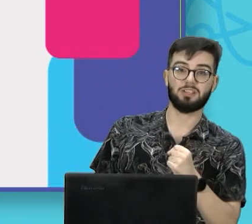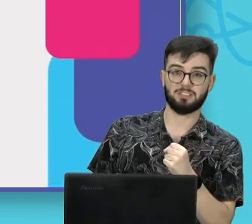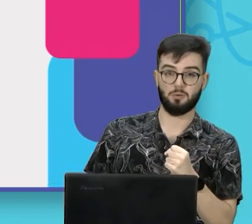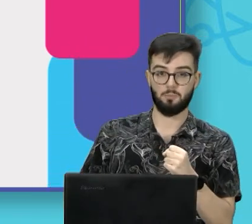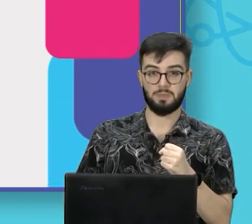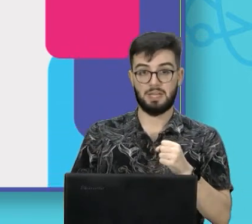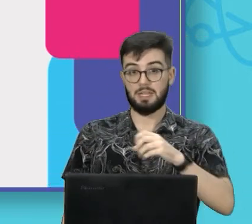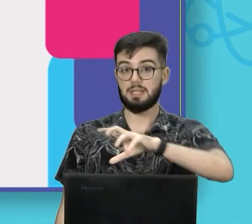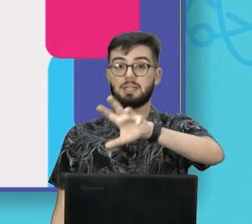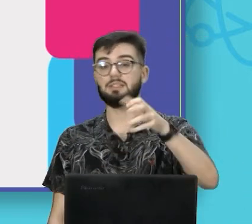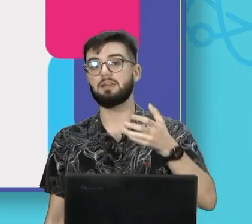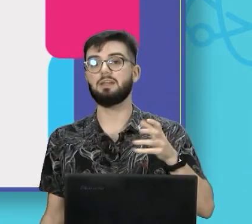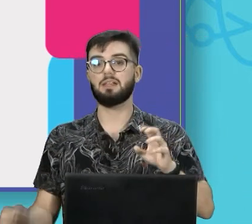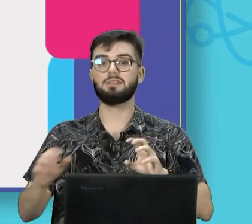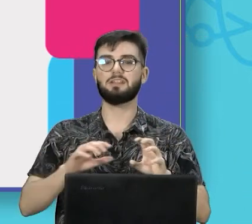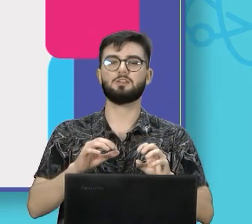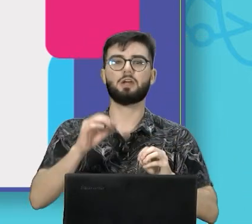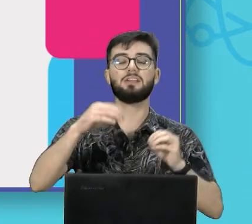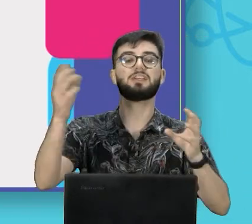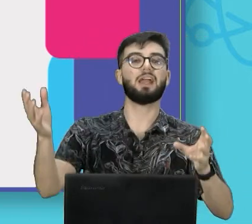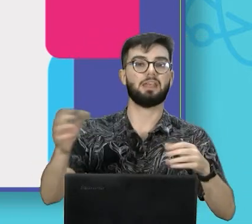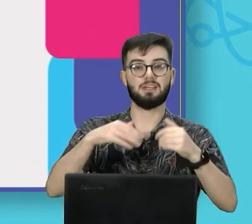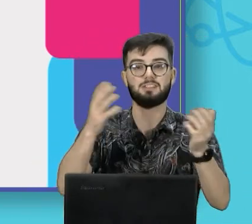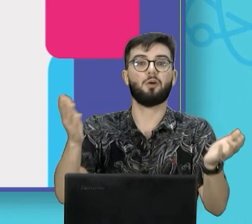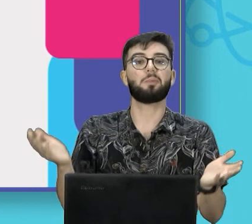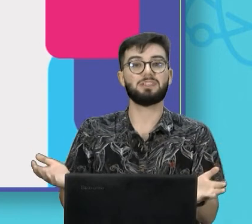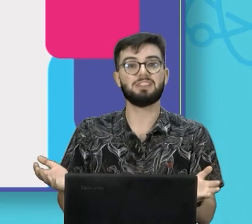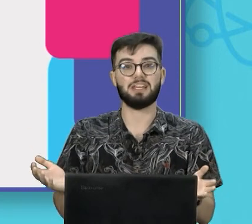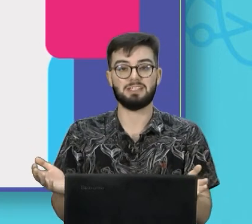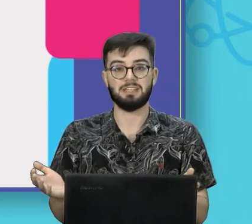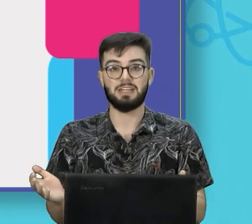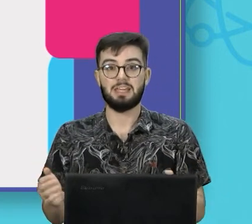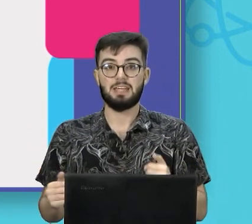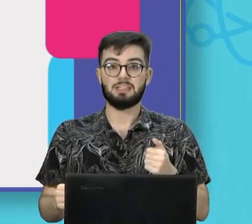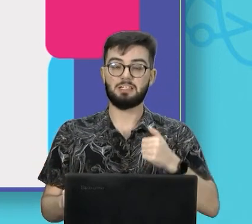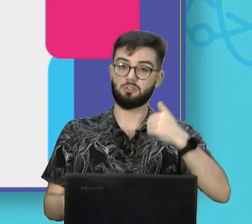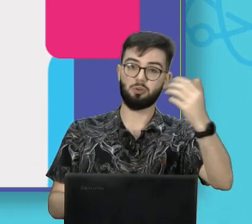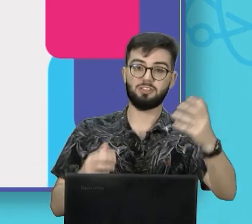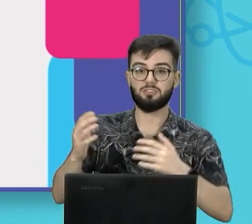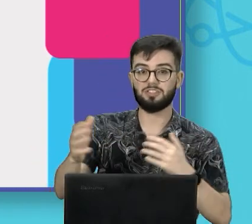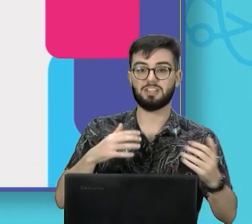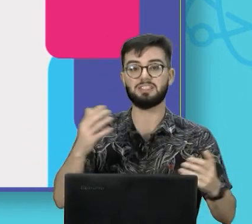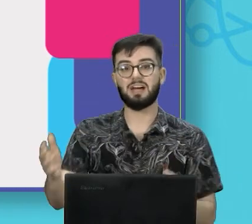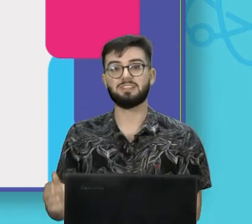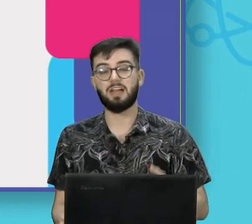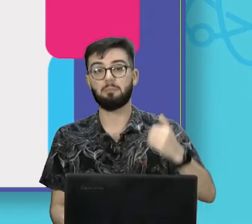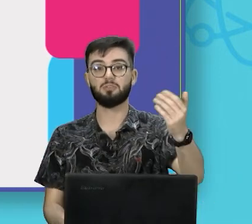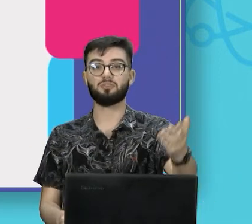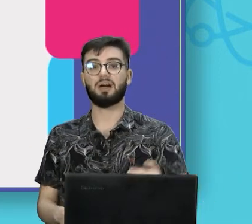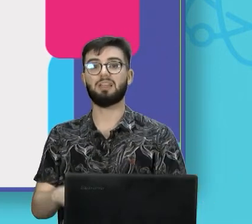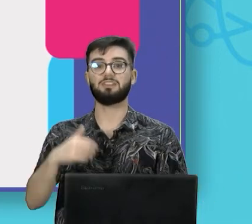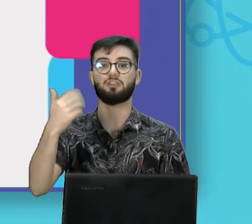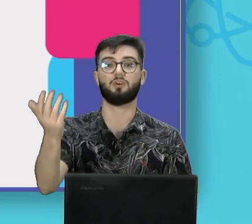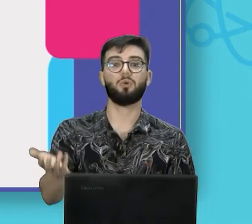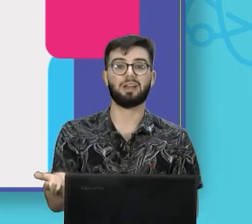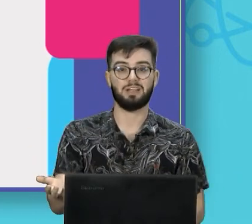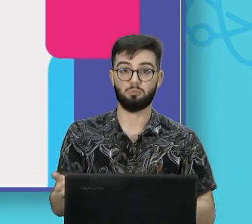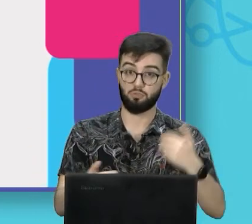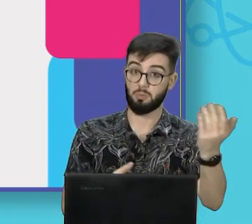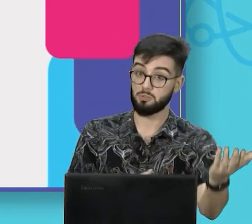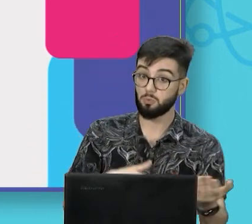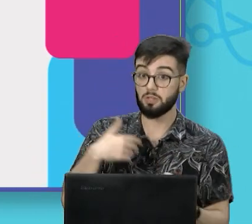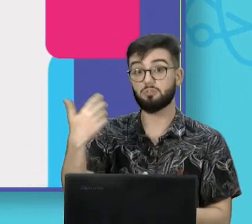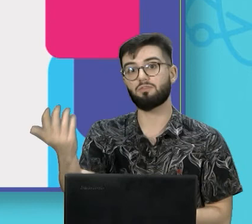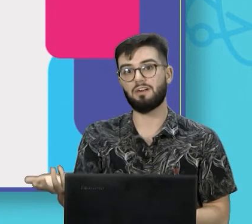vai rifar seu coração e queria e ela disse assim quem será né quem será o presidente tinha 22 candidatos né Armando Salles e